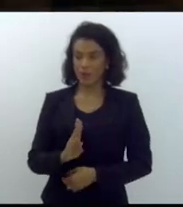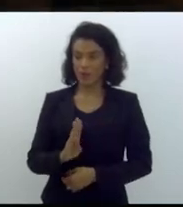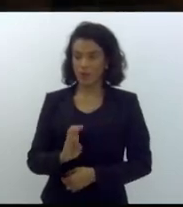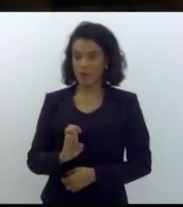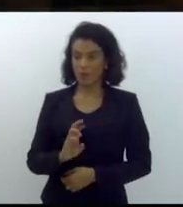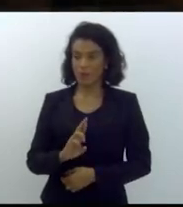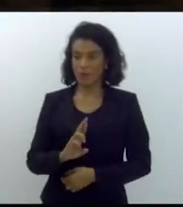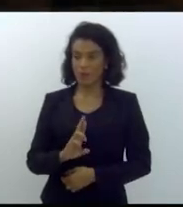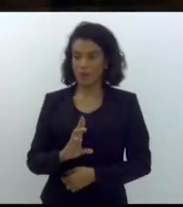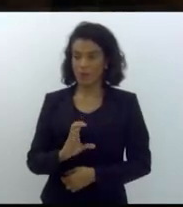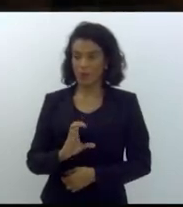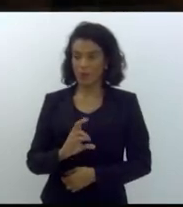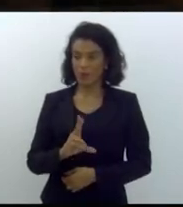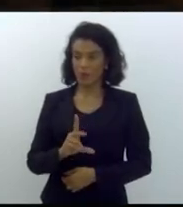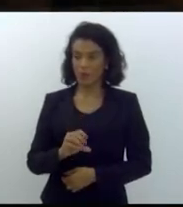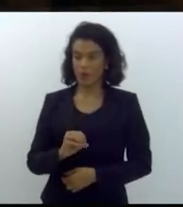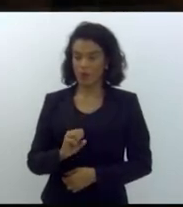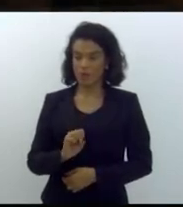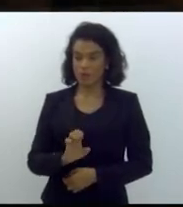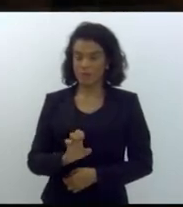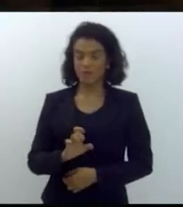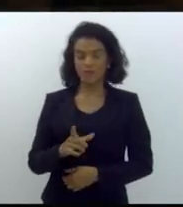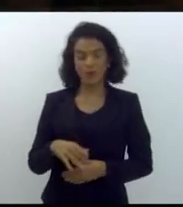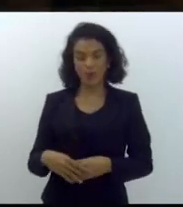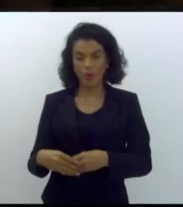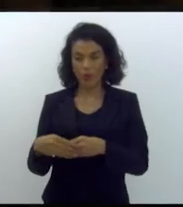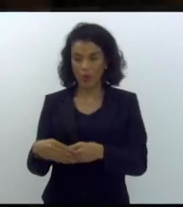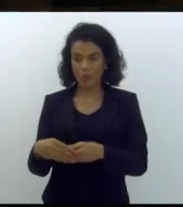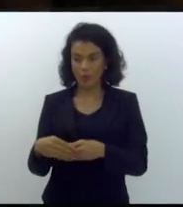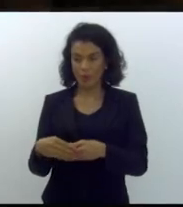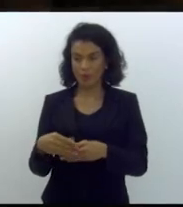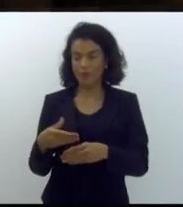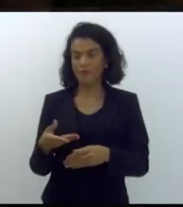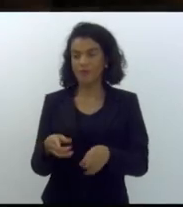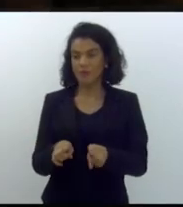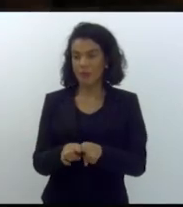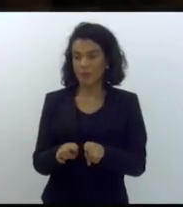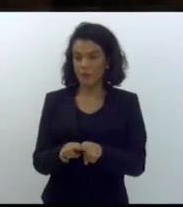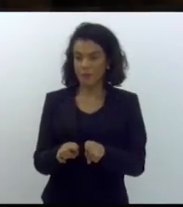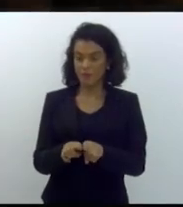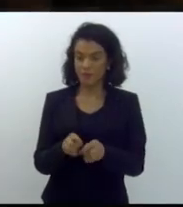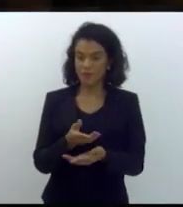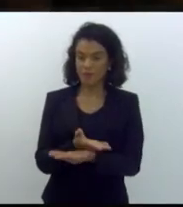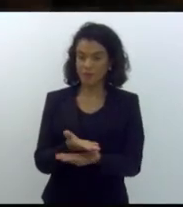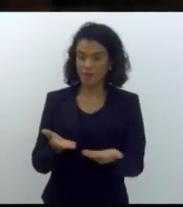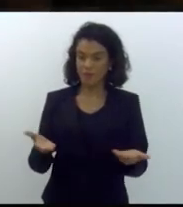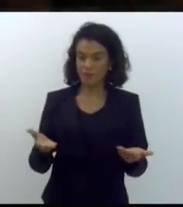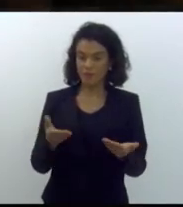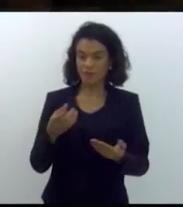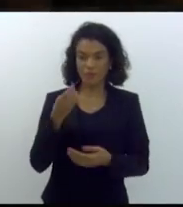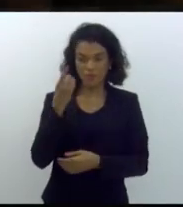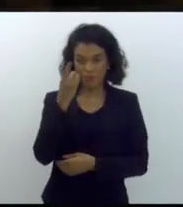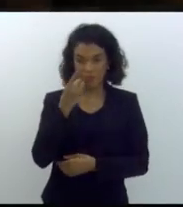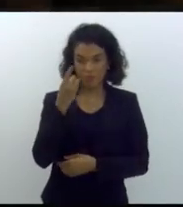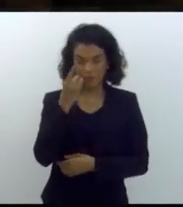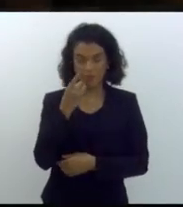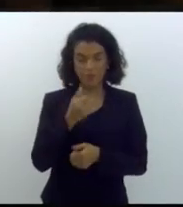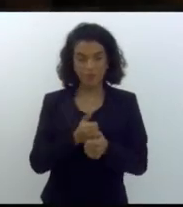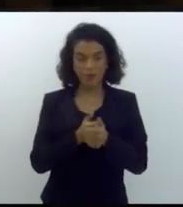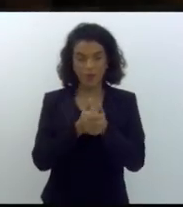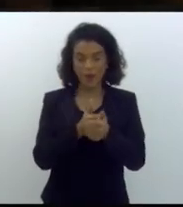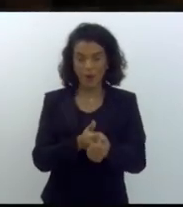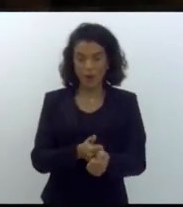implementando vossa excelência cumprimentando cumprimento também os senhores parlamentares que nos